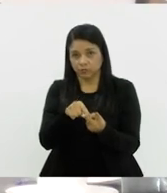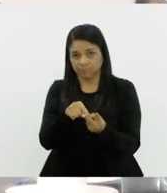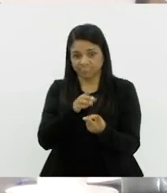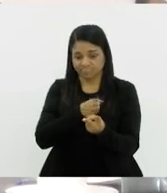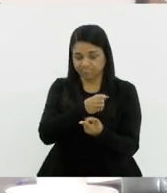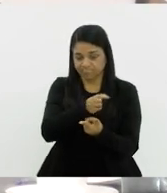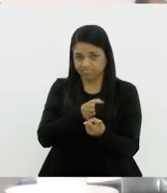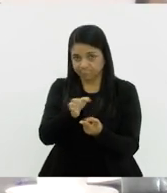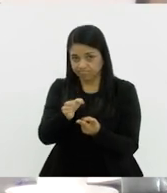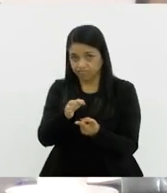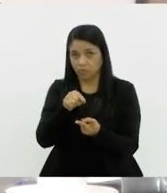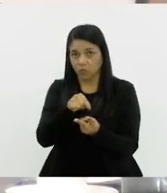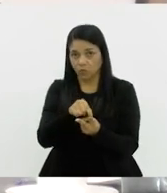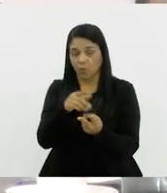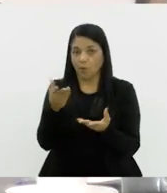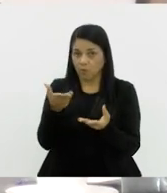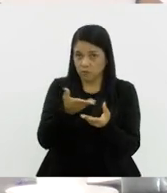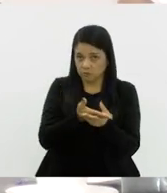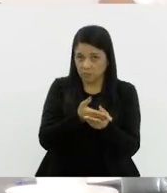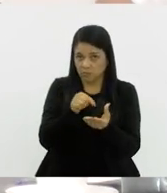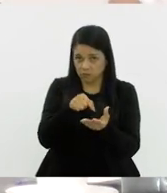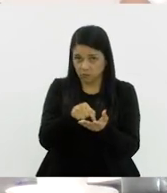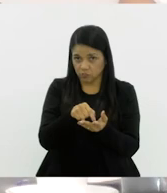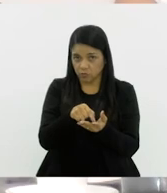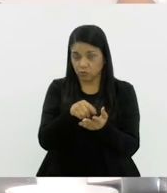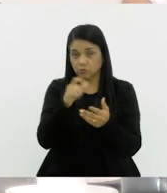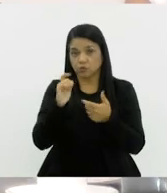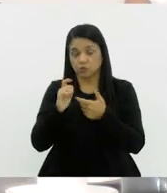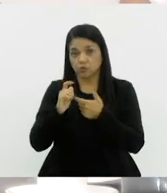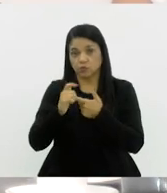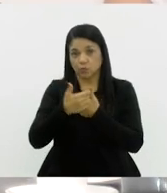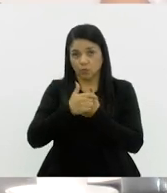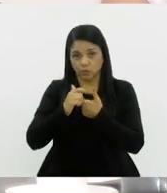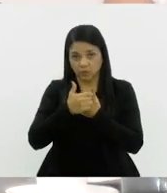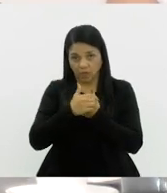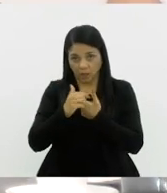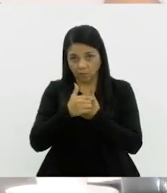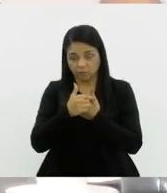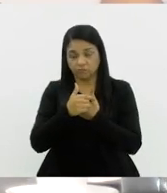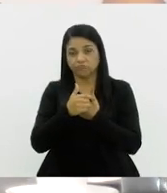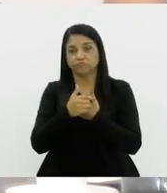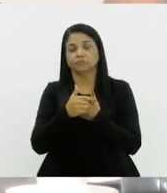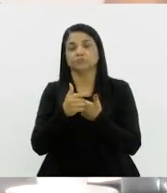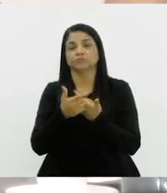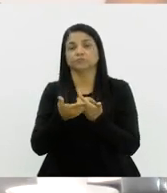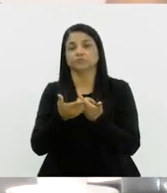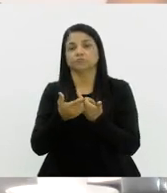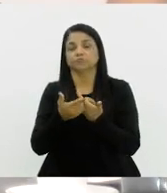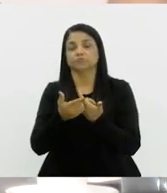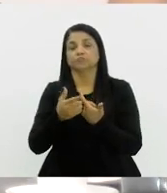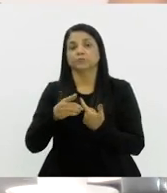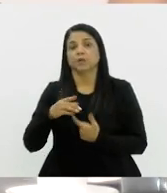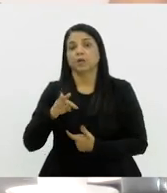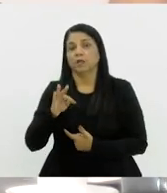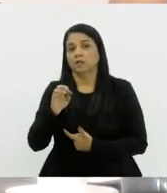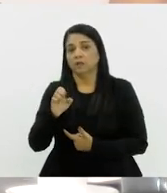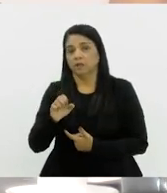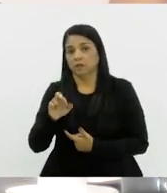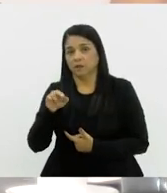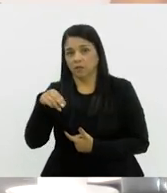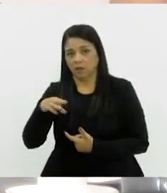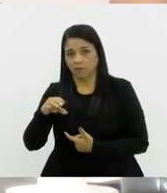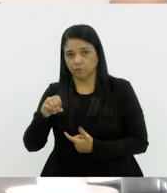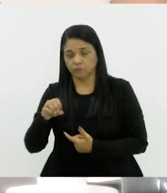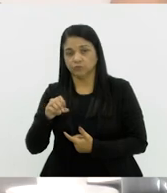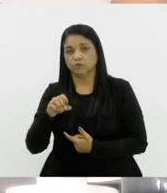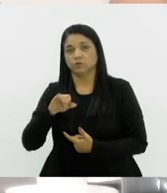Ou o inquérito vai ser objeto de um termo de ajustamento de conduta, né? É um nome técnico e jurídico para